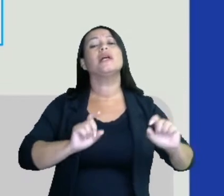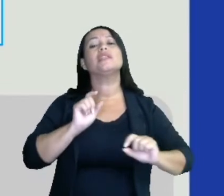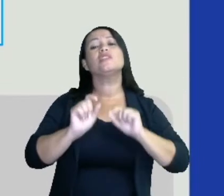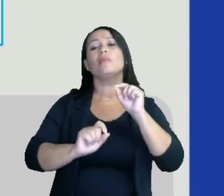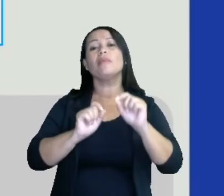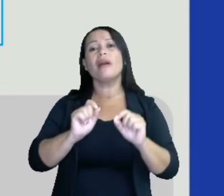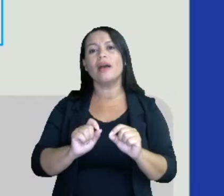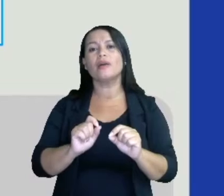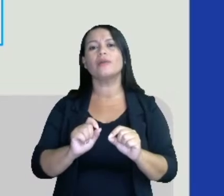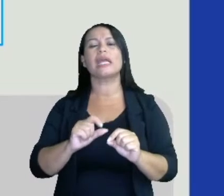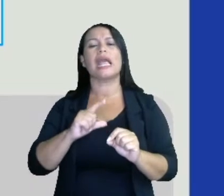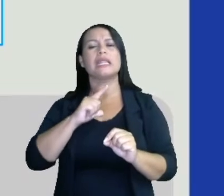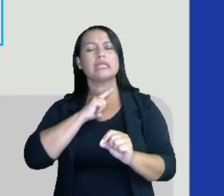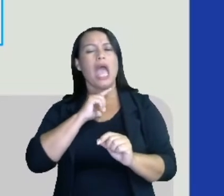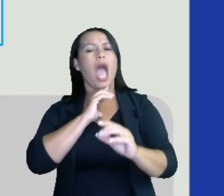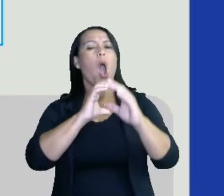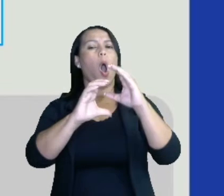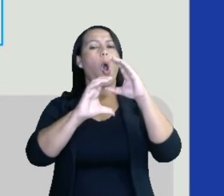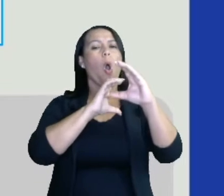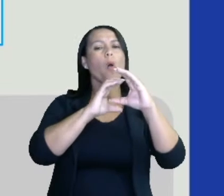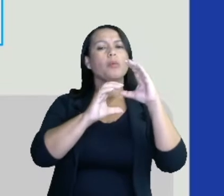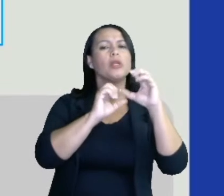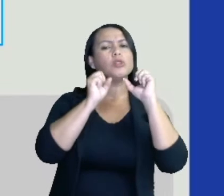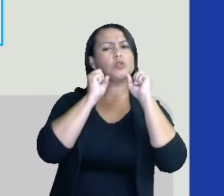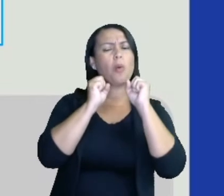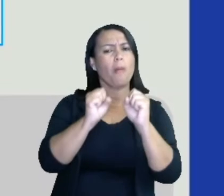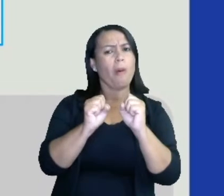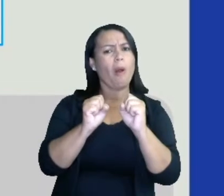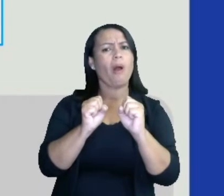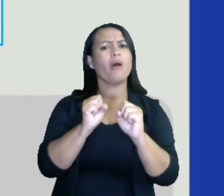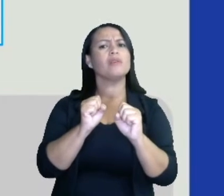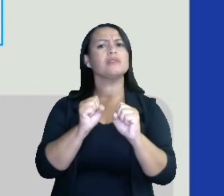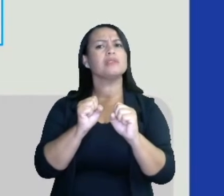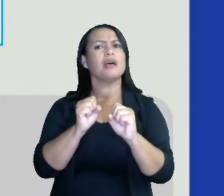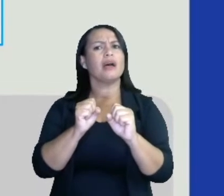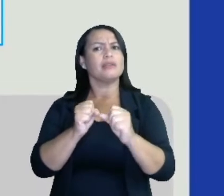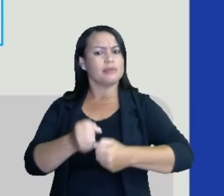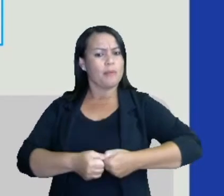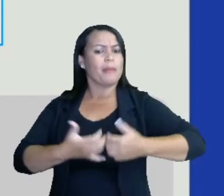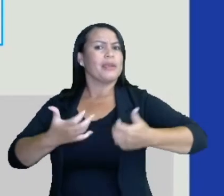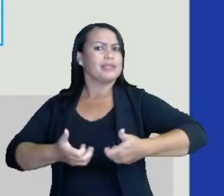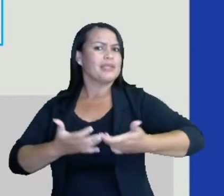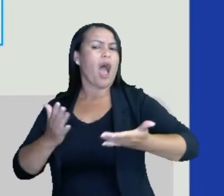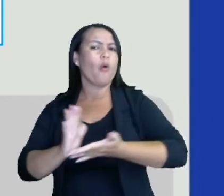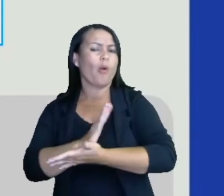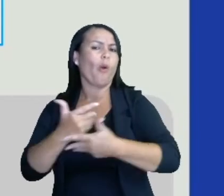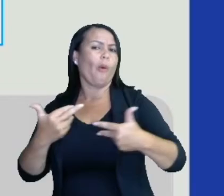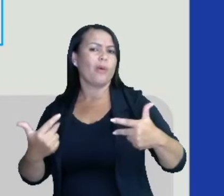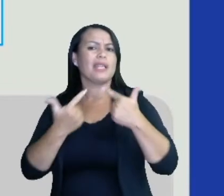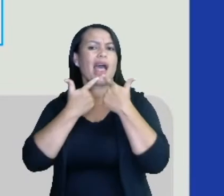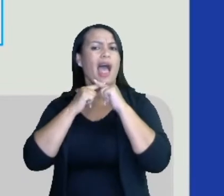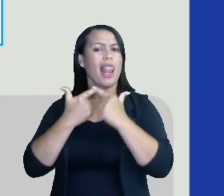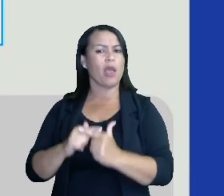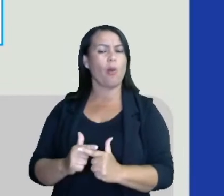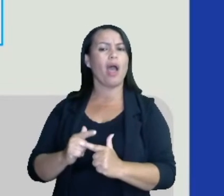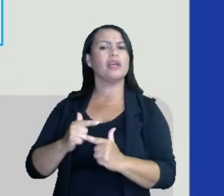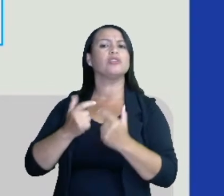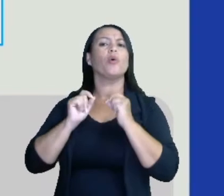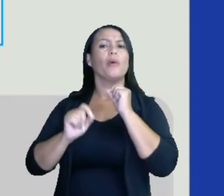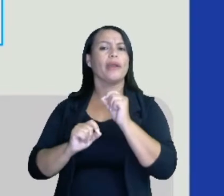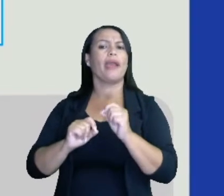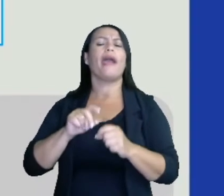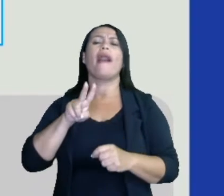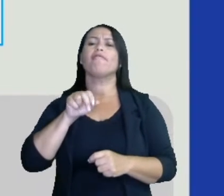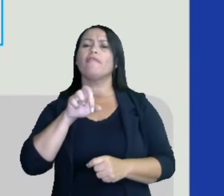criar atos de comunicação que nos permitem dizer algo. Sim, as linguagens, tanto a verbal quanto a